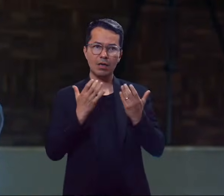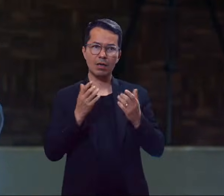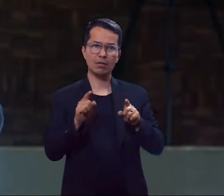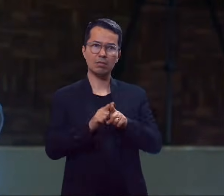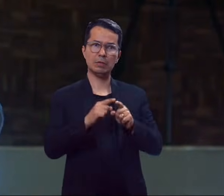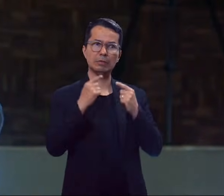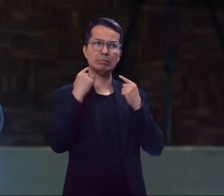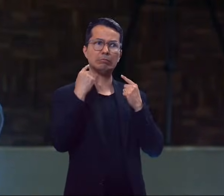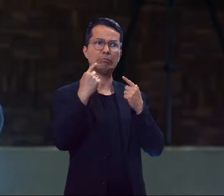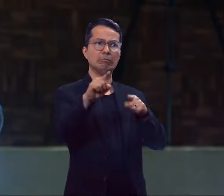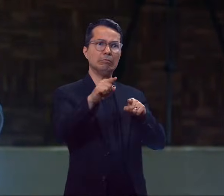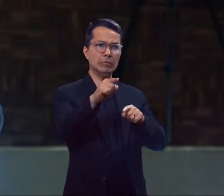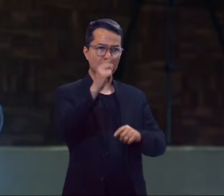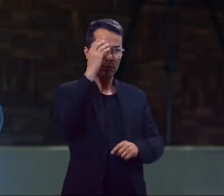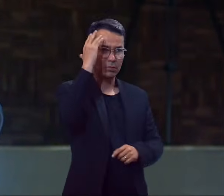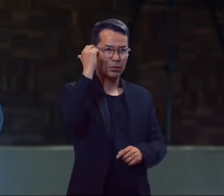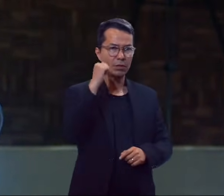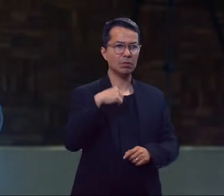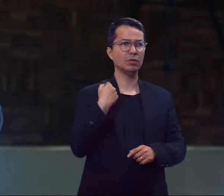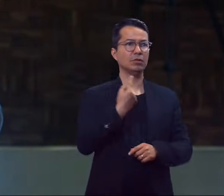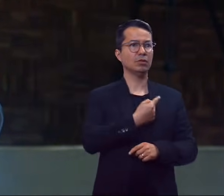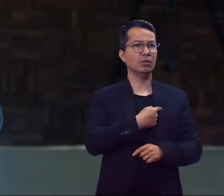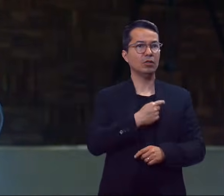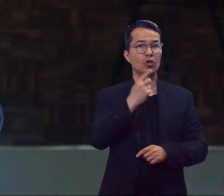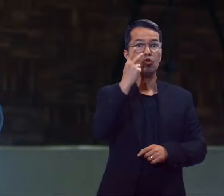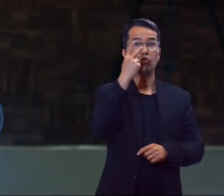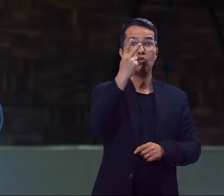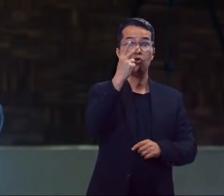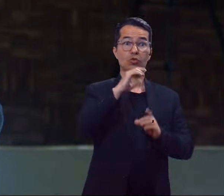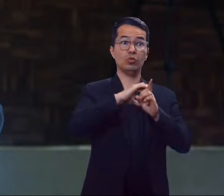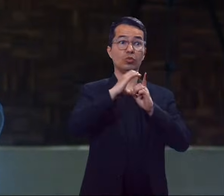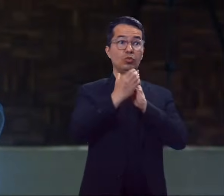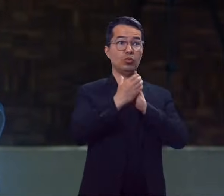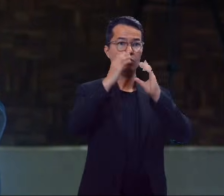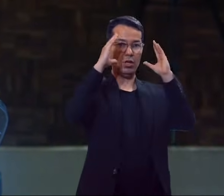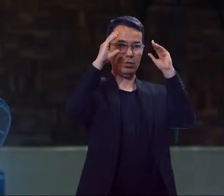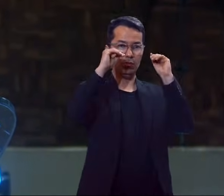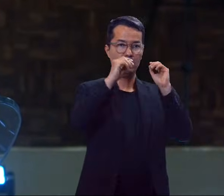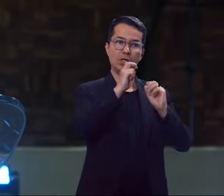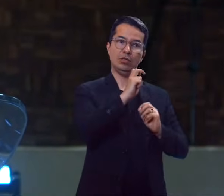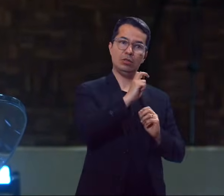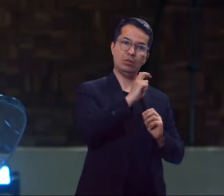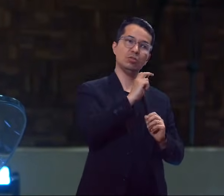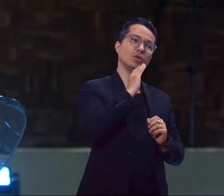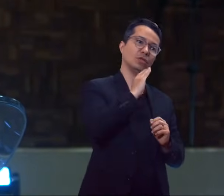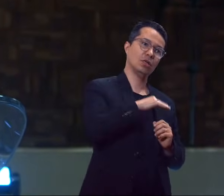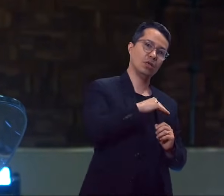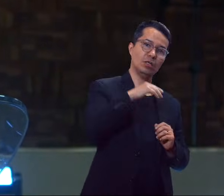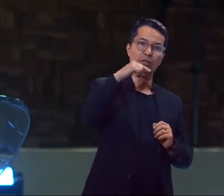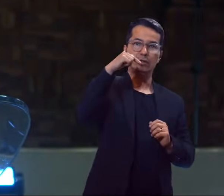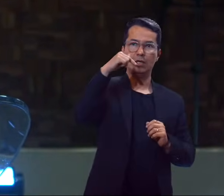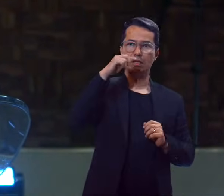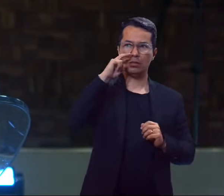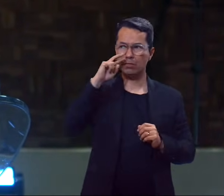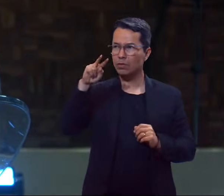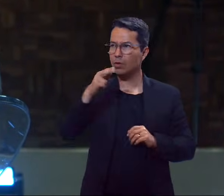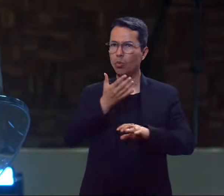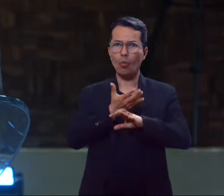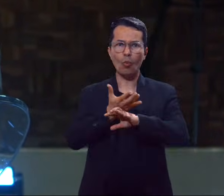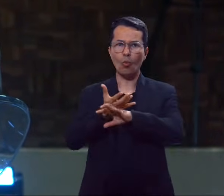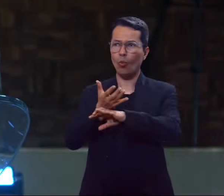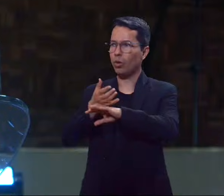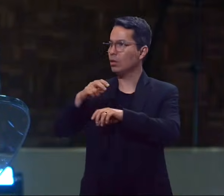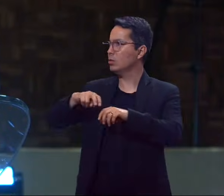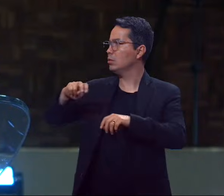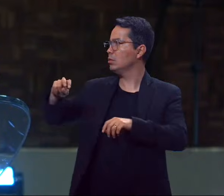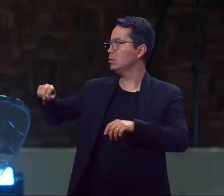os cultos da noite, né? Era só um, agora são 2. Às 5 e às 7. E você está vendo que tem umas cadeiras vazias aí